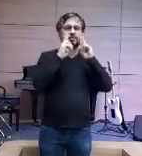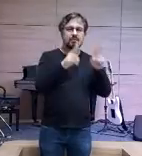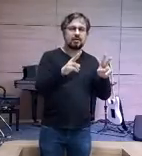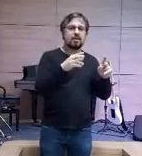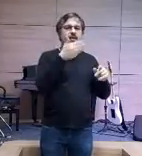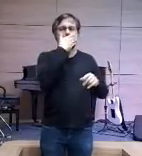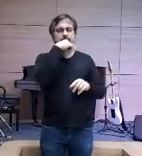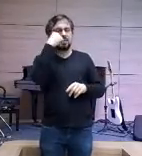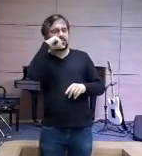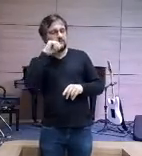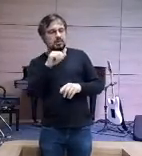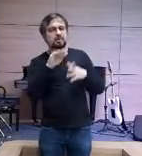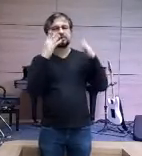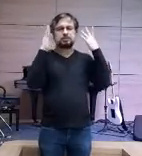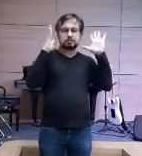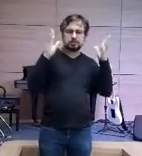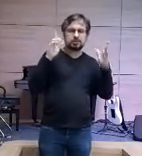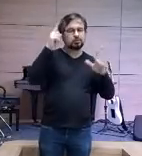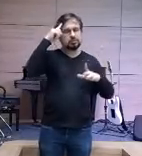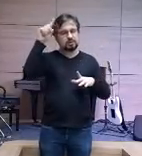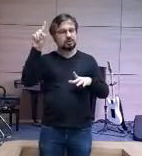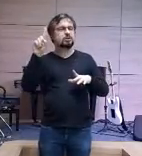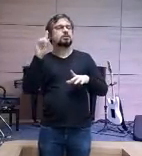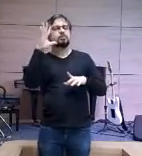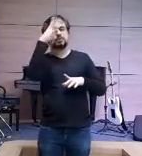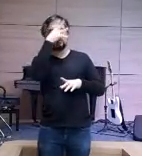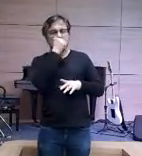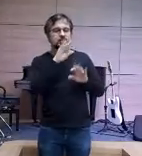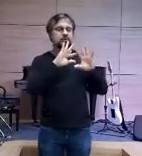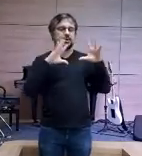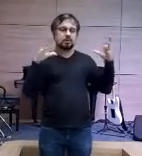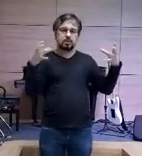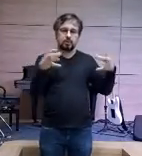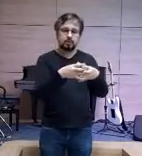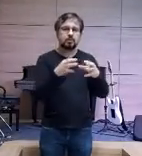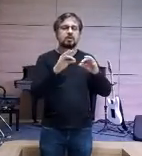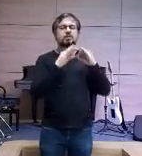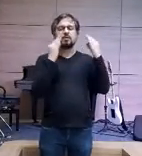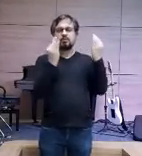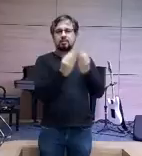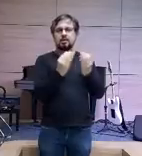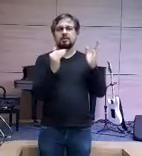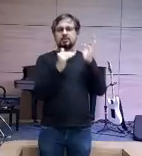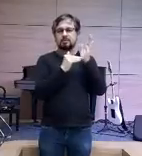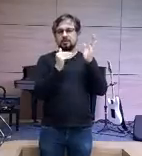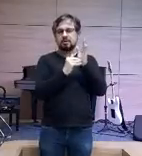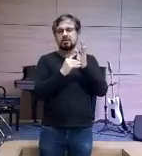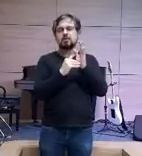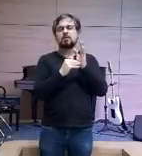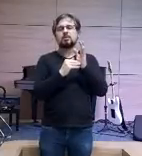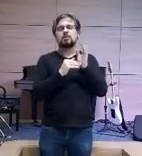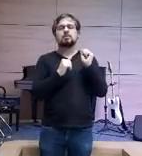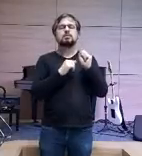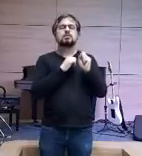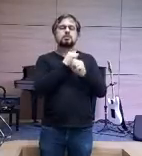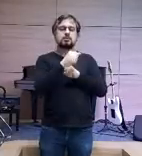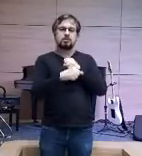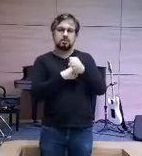uma data tão linda tão Festiva que reúne as famílias em final de ano